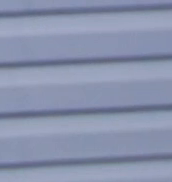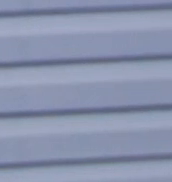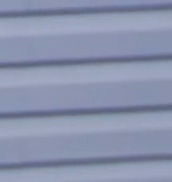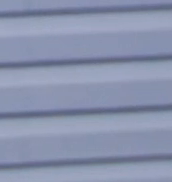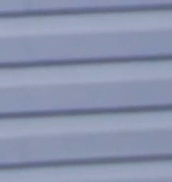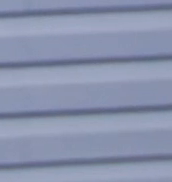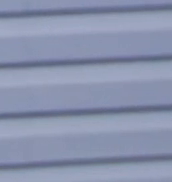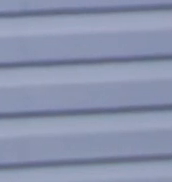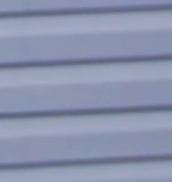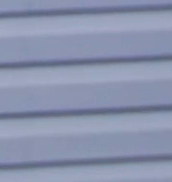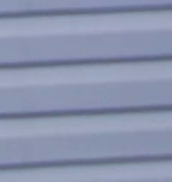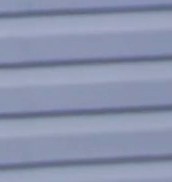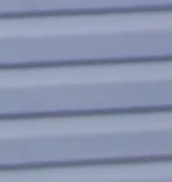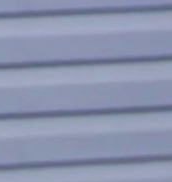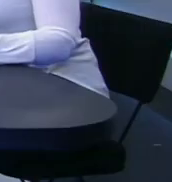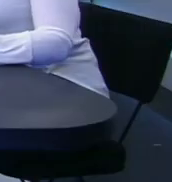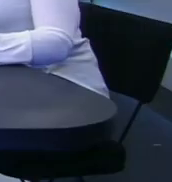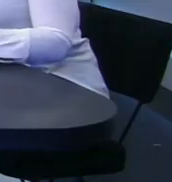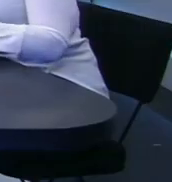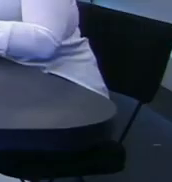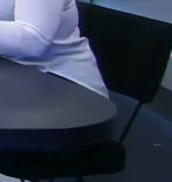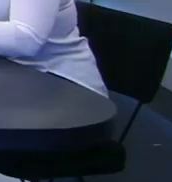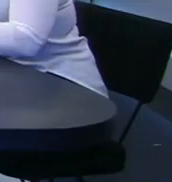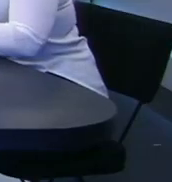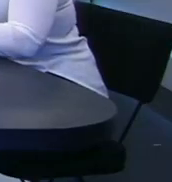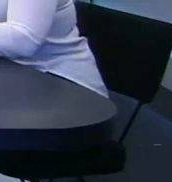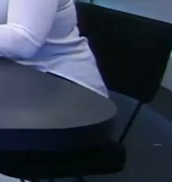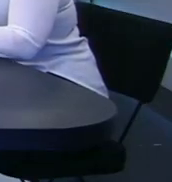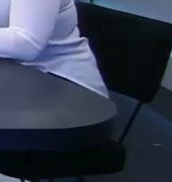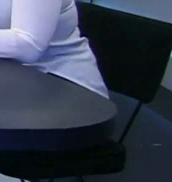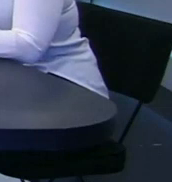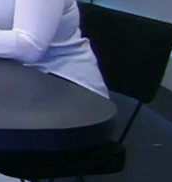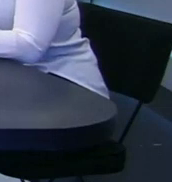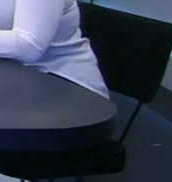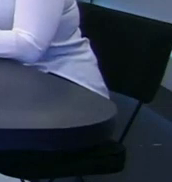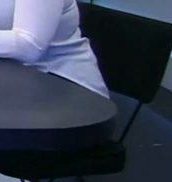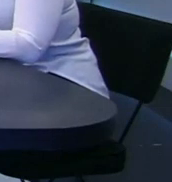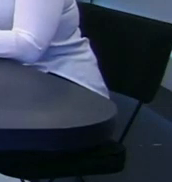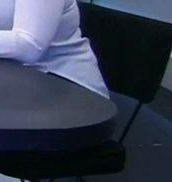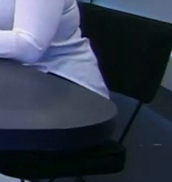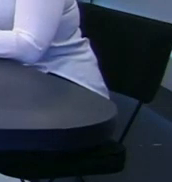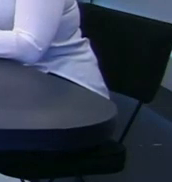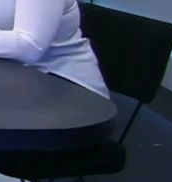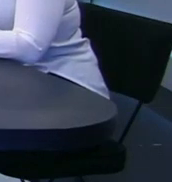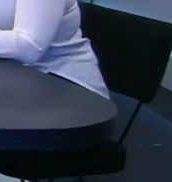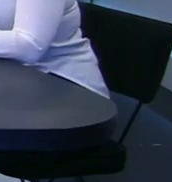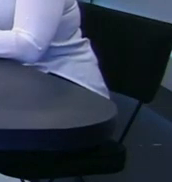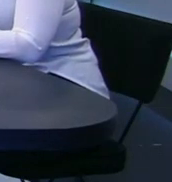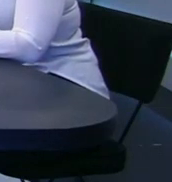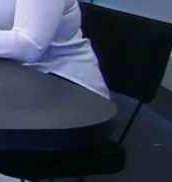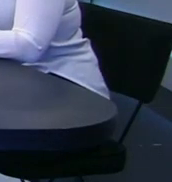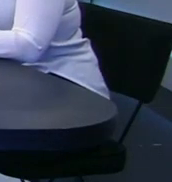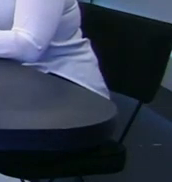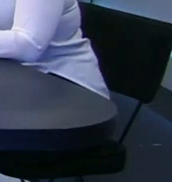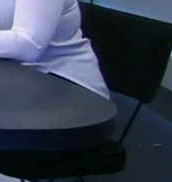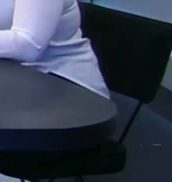gente do Centrão para acomodar. Olha, você falou em Centrão, eu vou pegar a carona e vou falar perguntar aqui para o Nelson Kobayashi sobre essa frente ampla. A